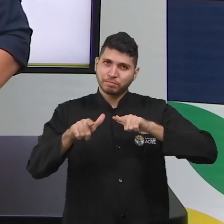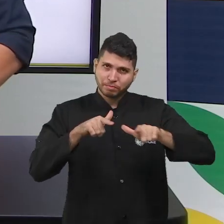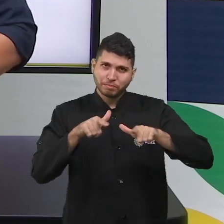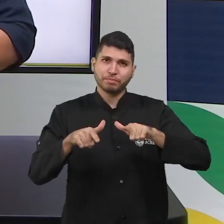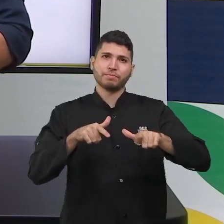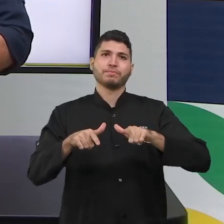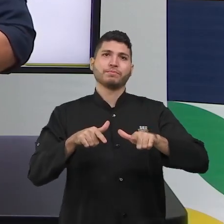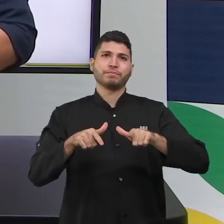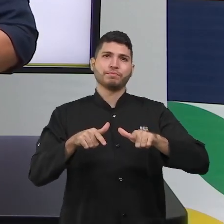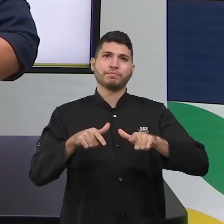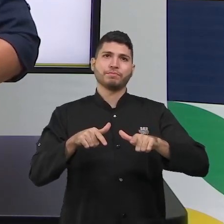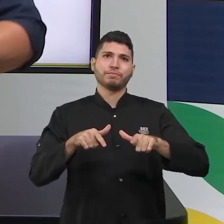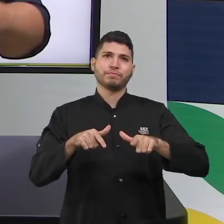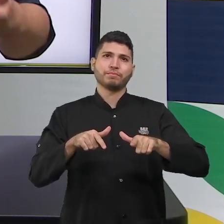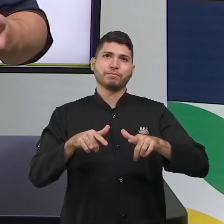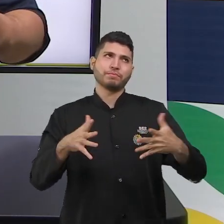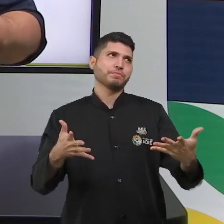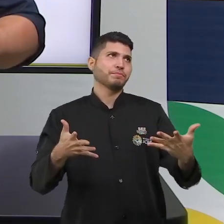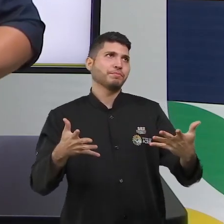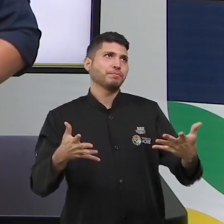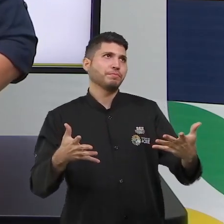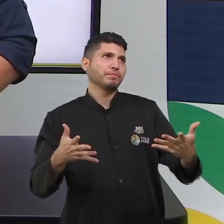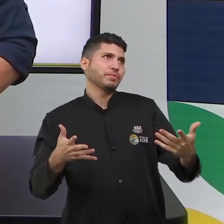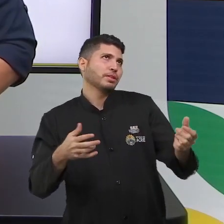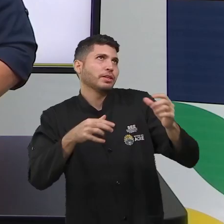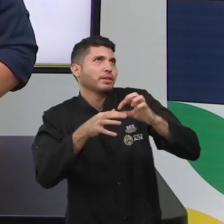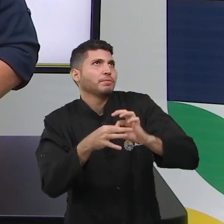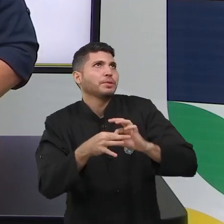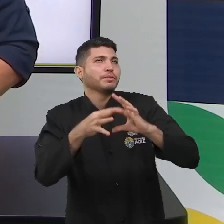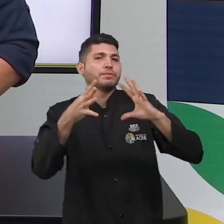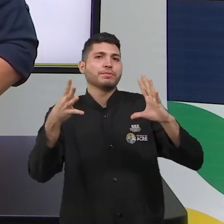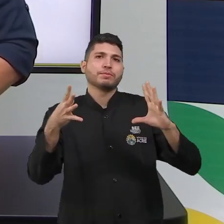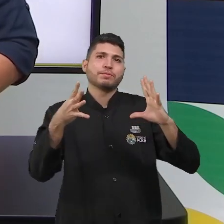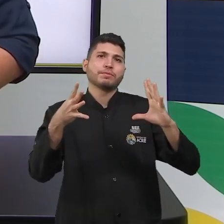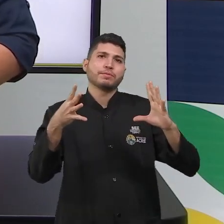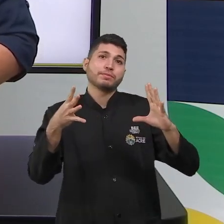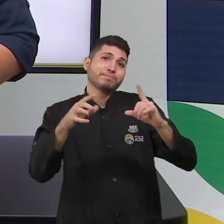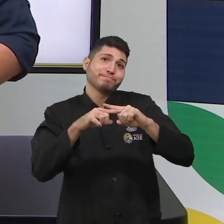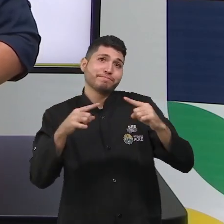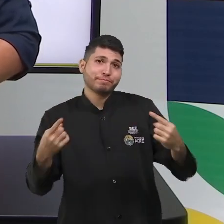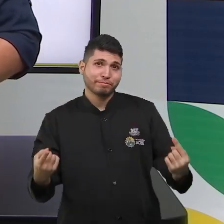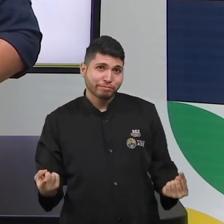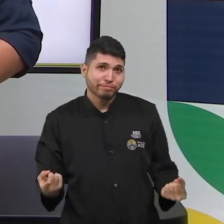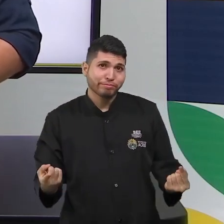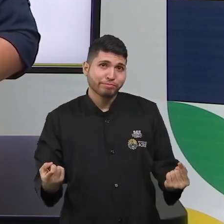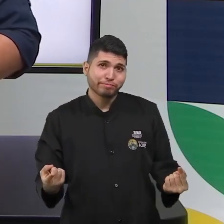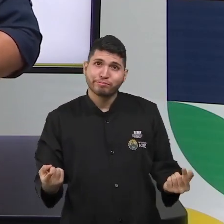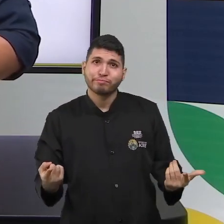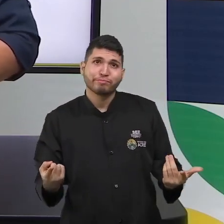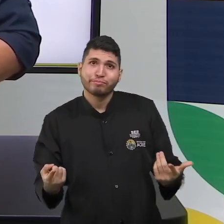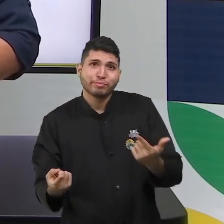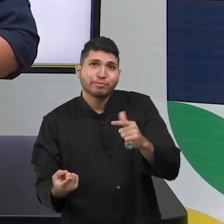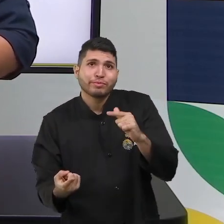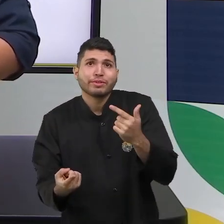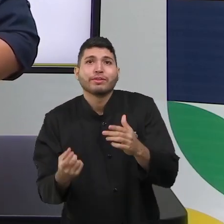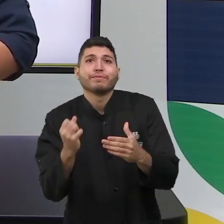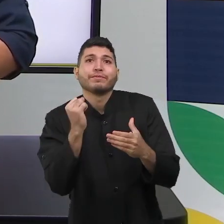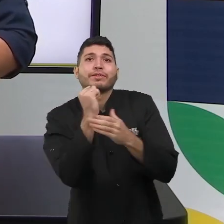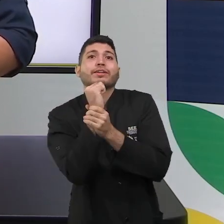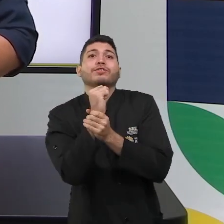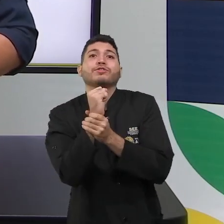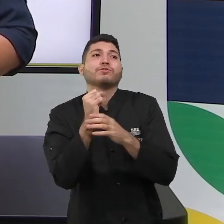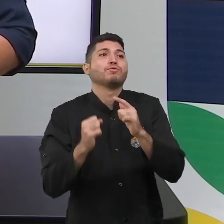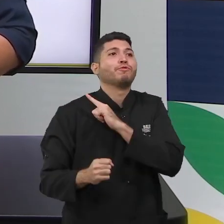emprego. Então, libertou-se os escravos no Brasil, mas não deu a eles, o governo, o